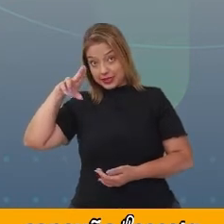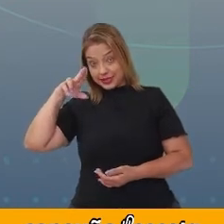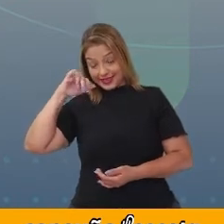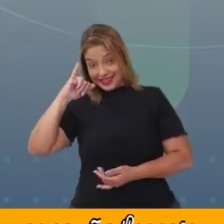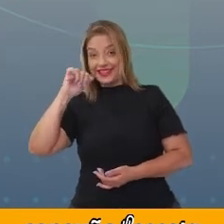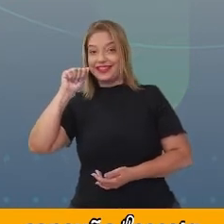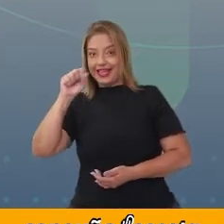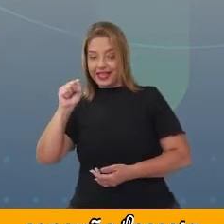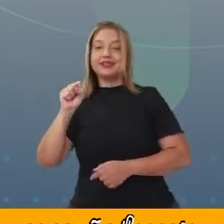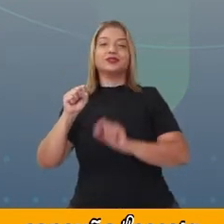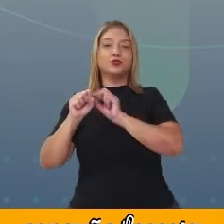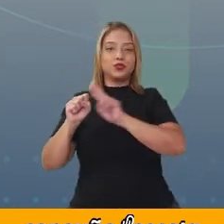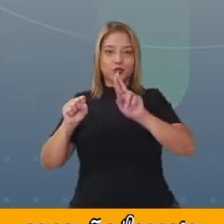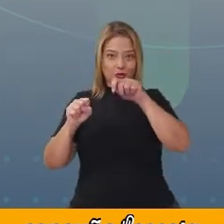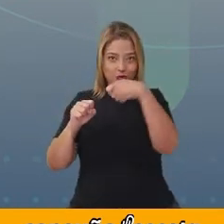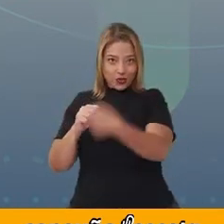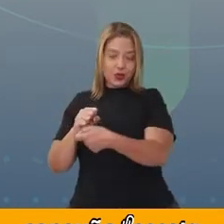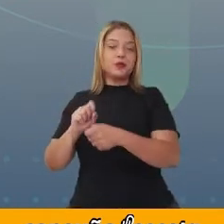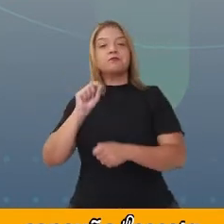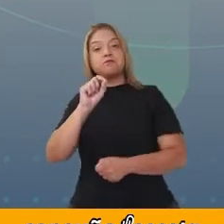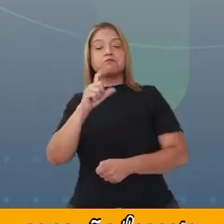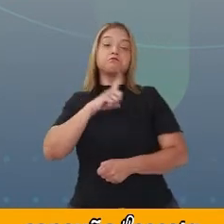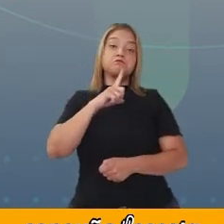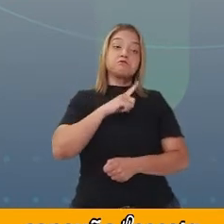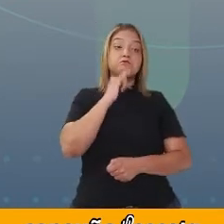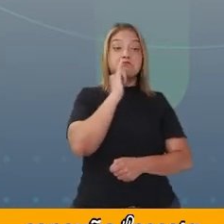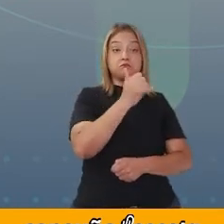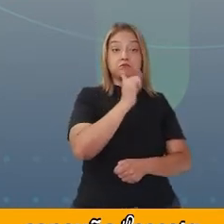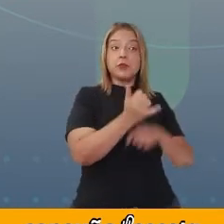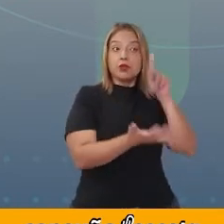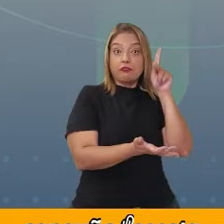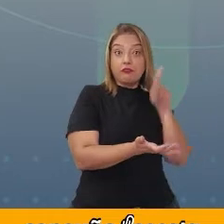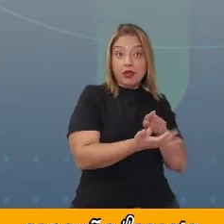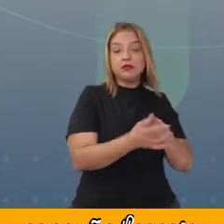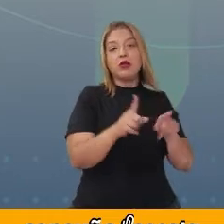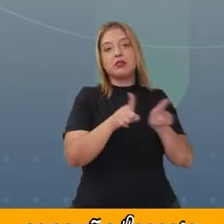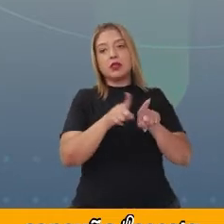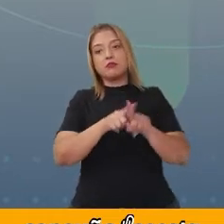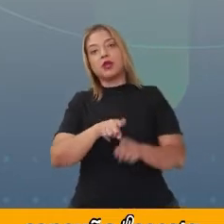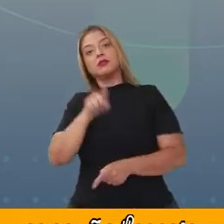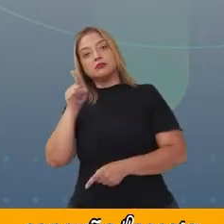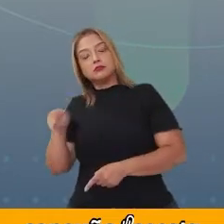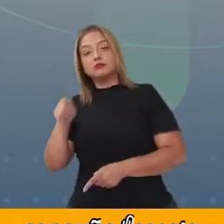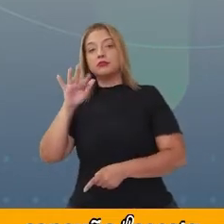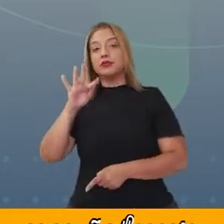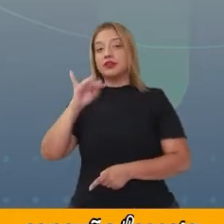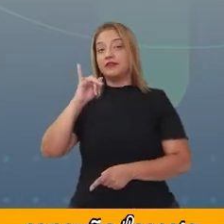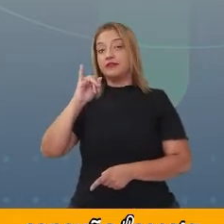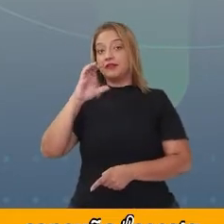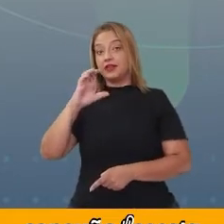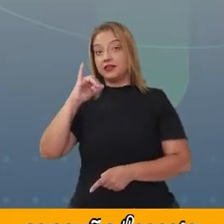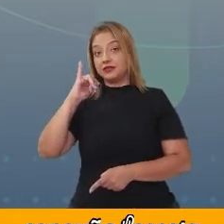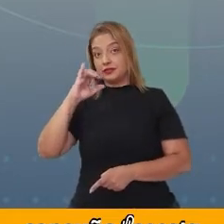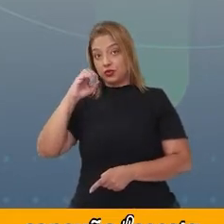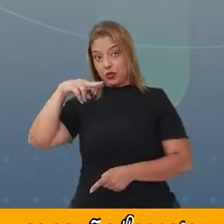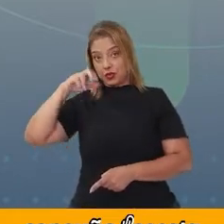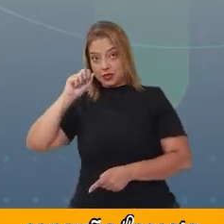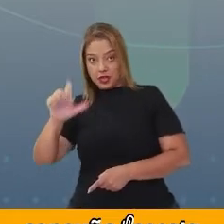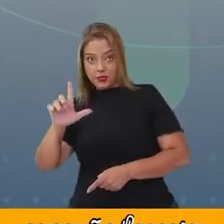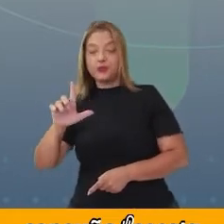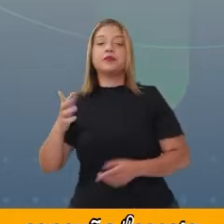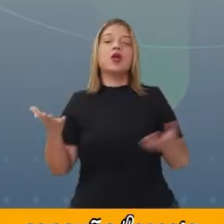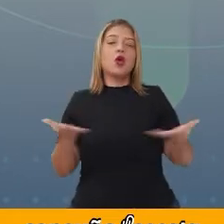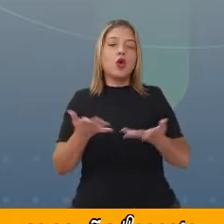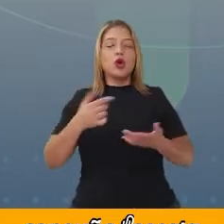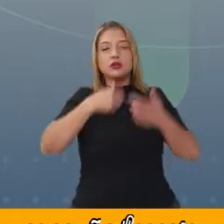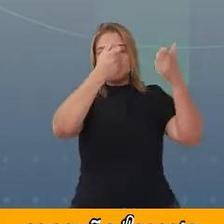então a narrativa ela pode ser tanto real quanto ficcional. Vamos relembrar cada uma